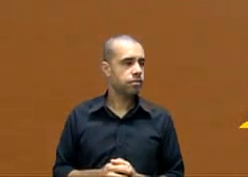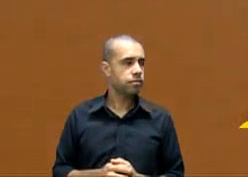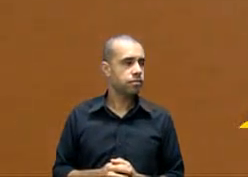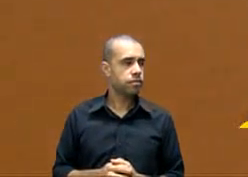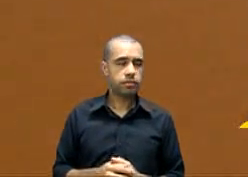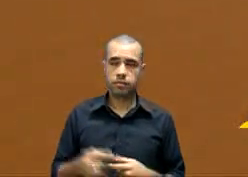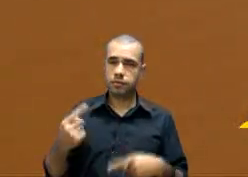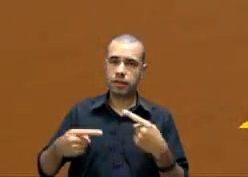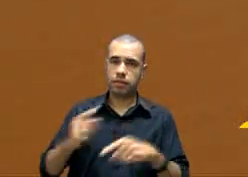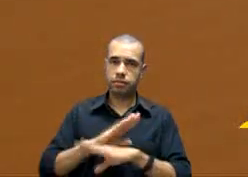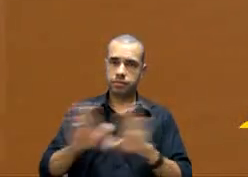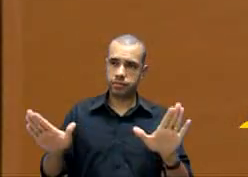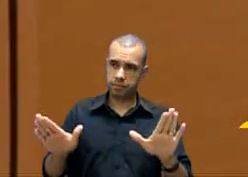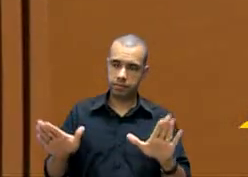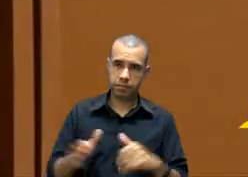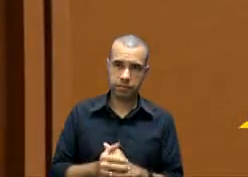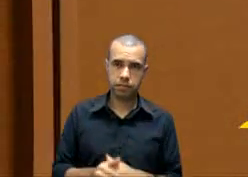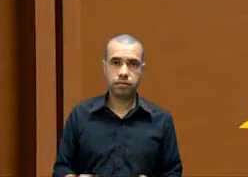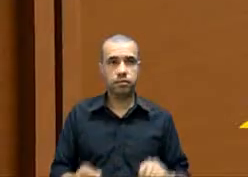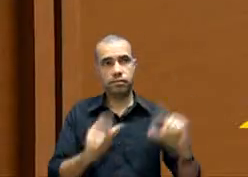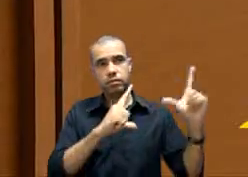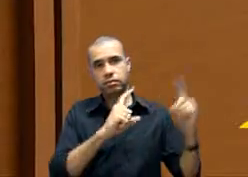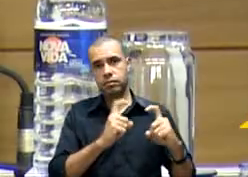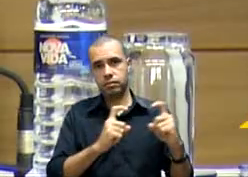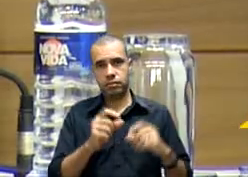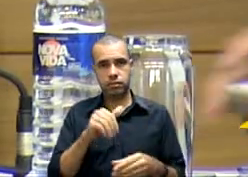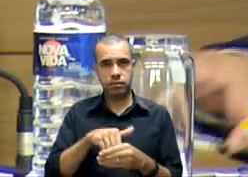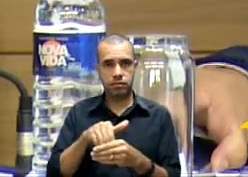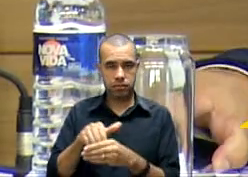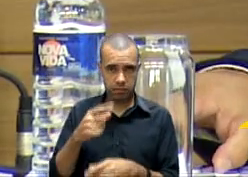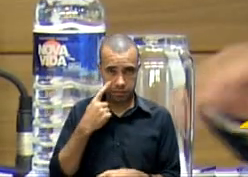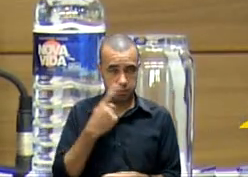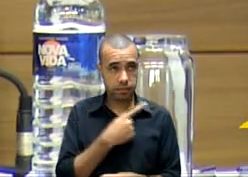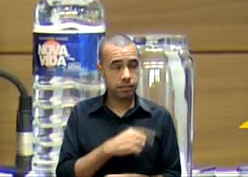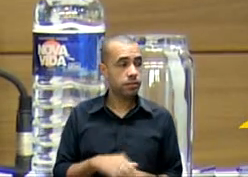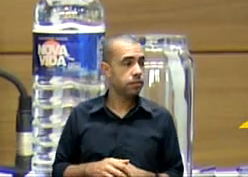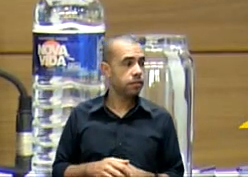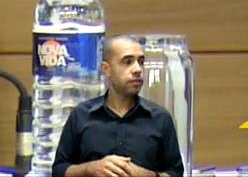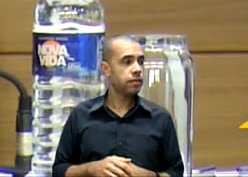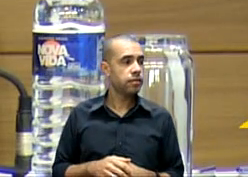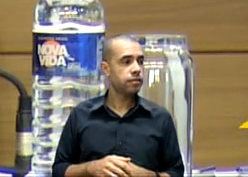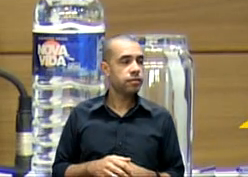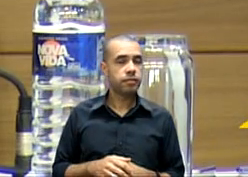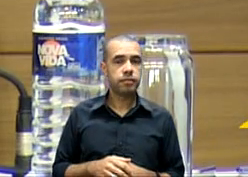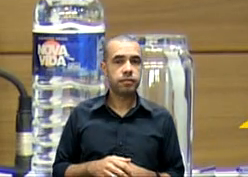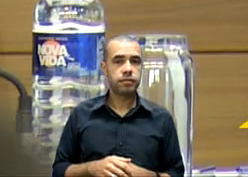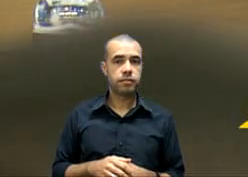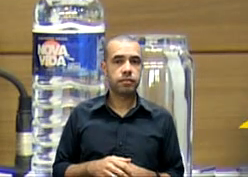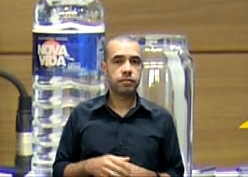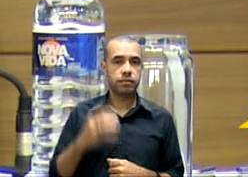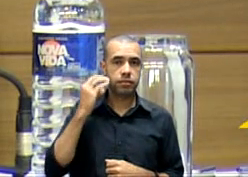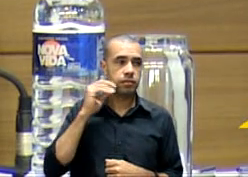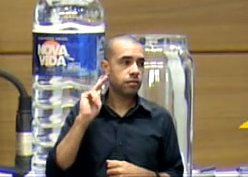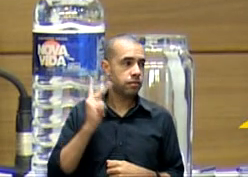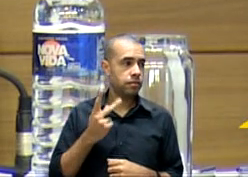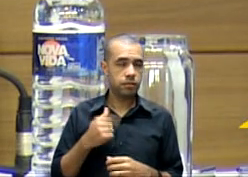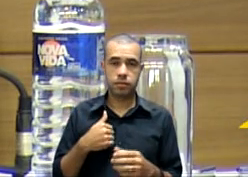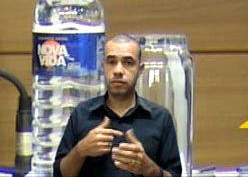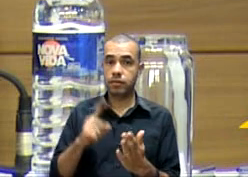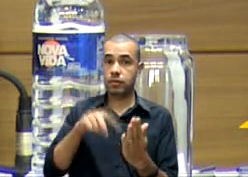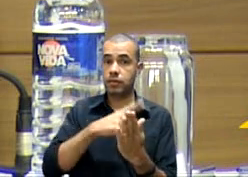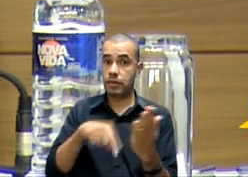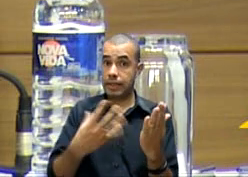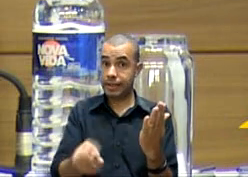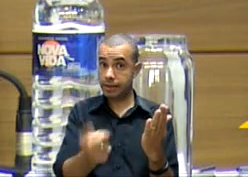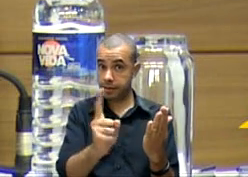Encerrar a discussão. Abriu o painel para votação. O encaminhamento do vereador Hudson Pessini é não ao